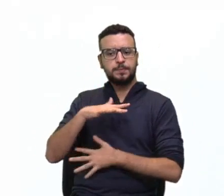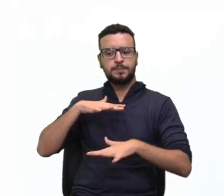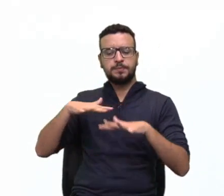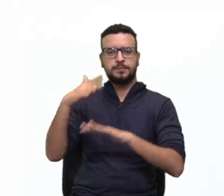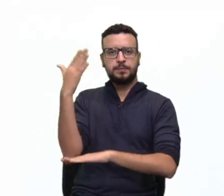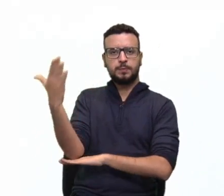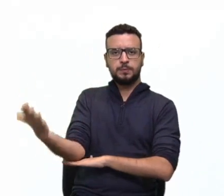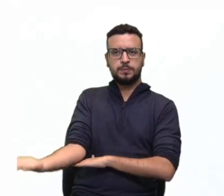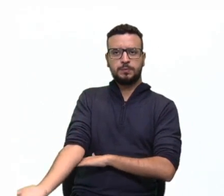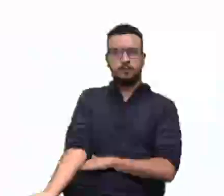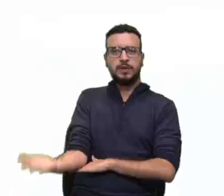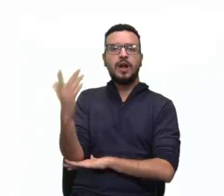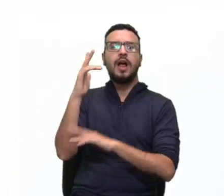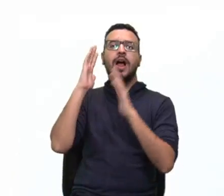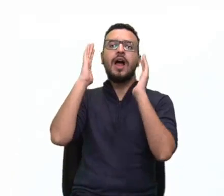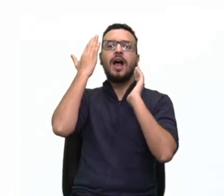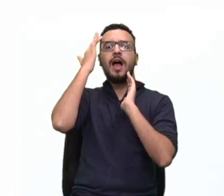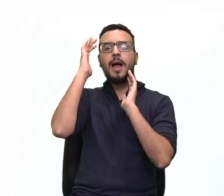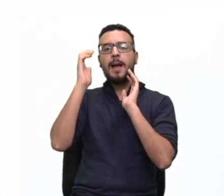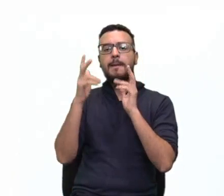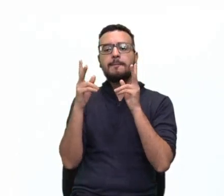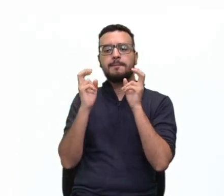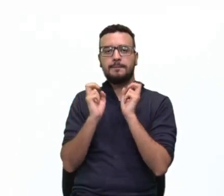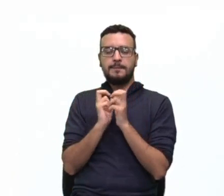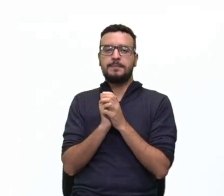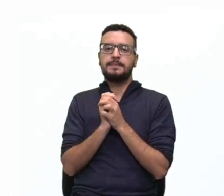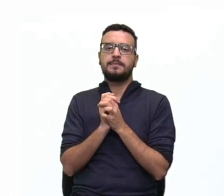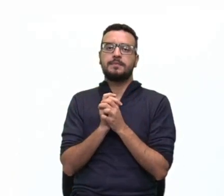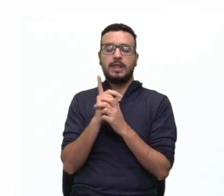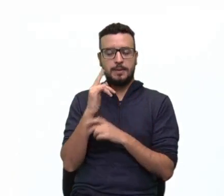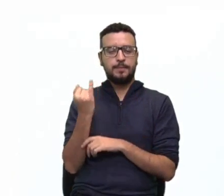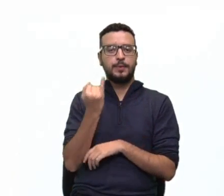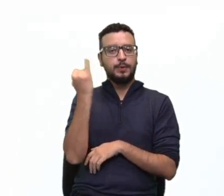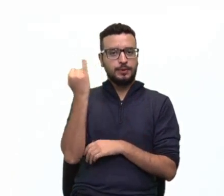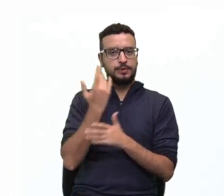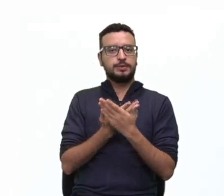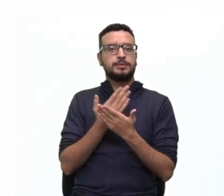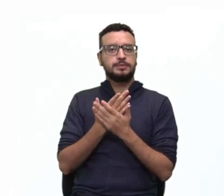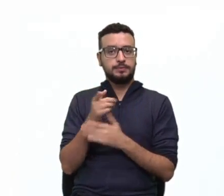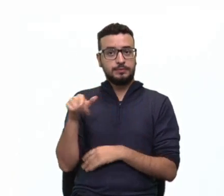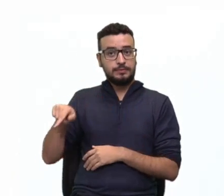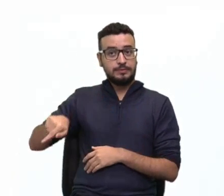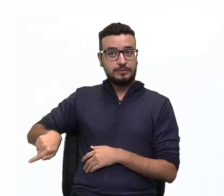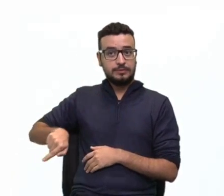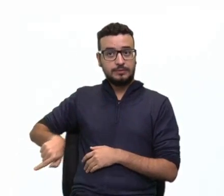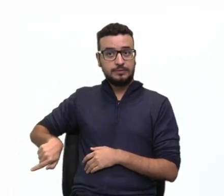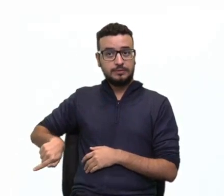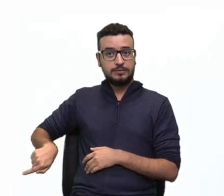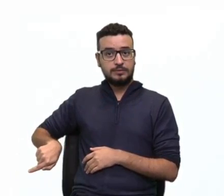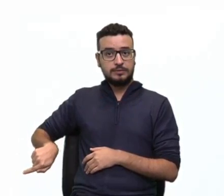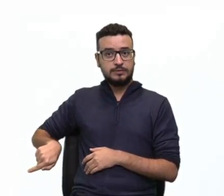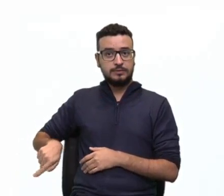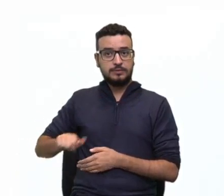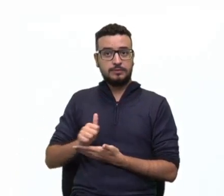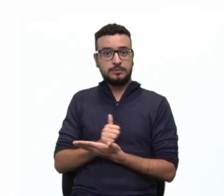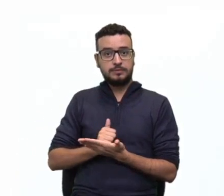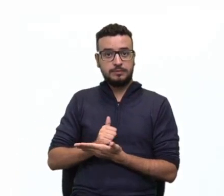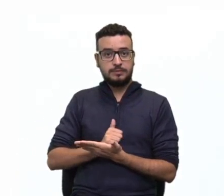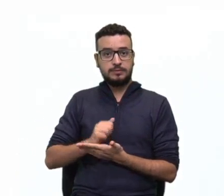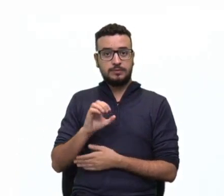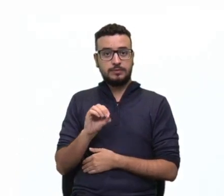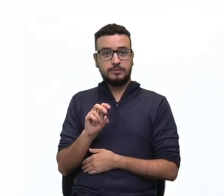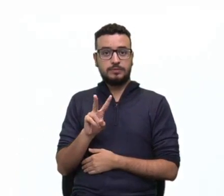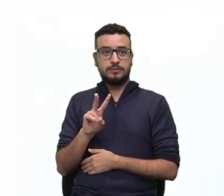tá certo? Então, é bem importante que você estude por lá também, tá? Para você compreender esse tipo de